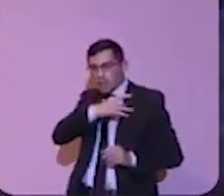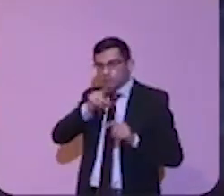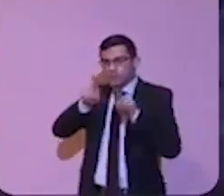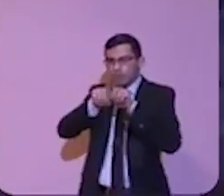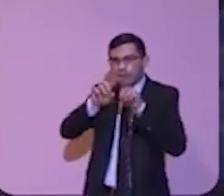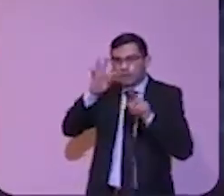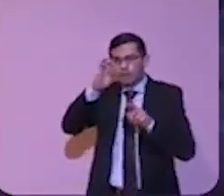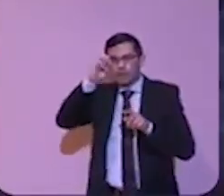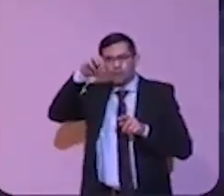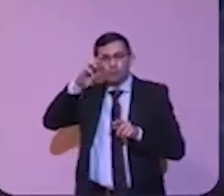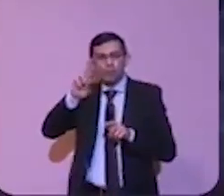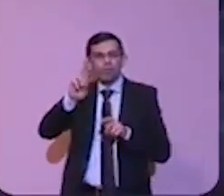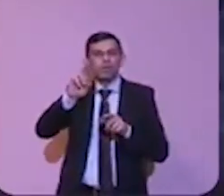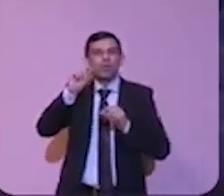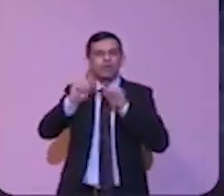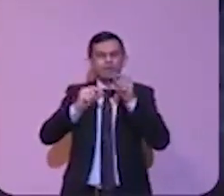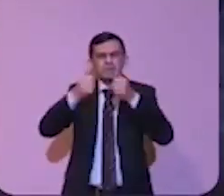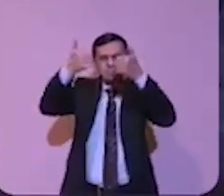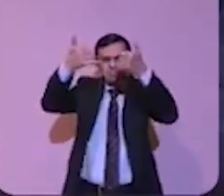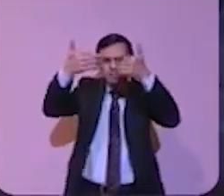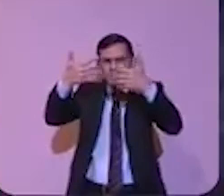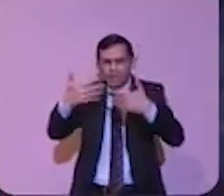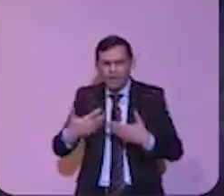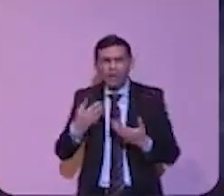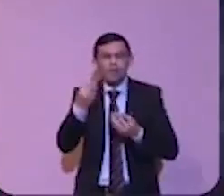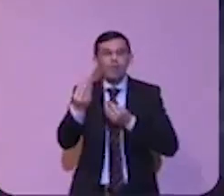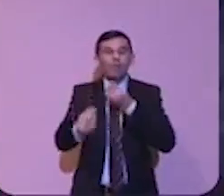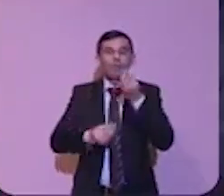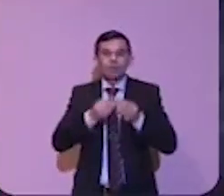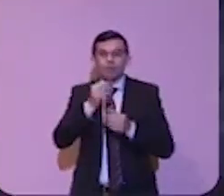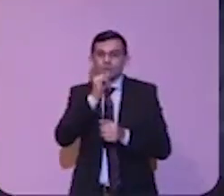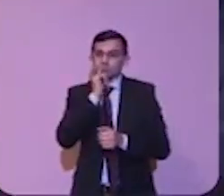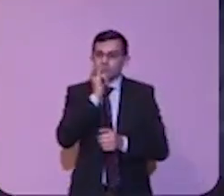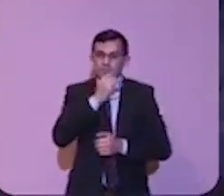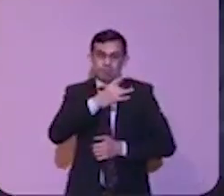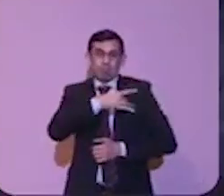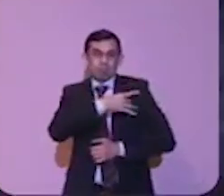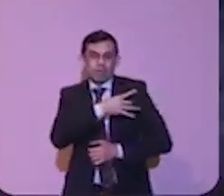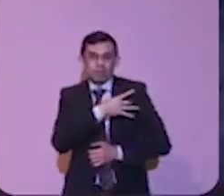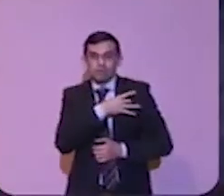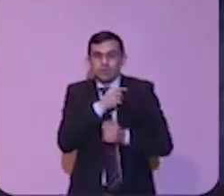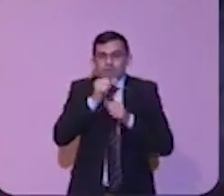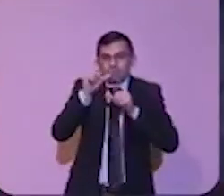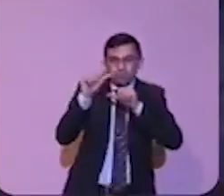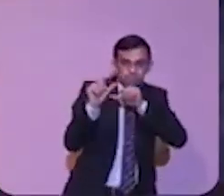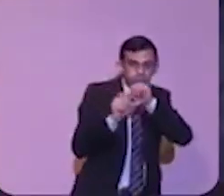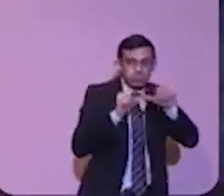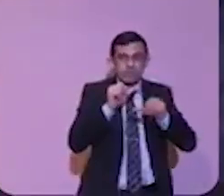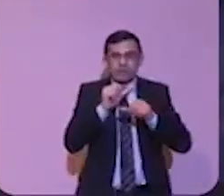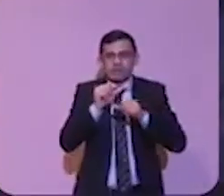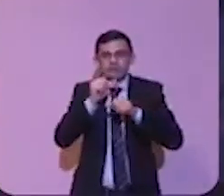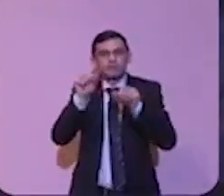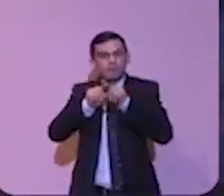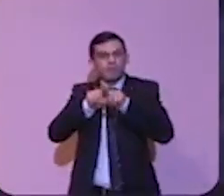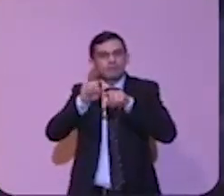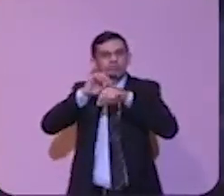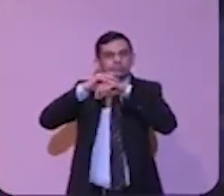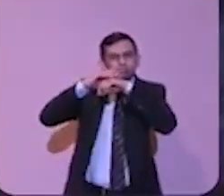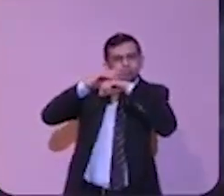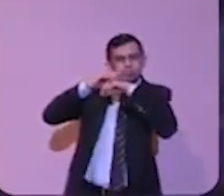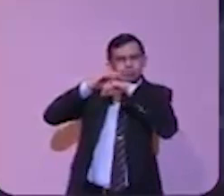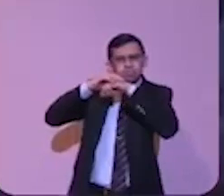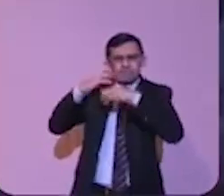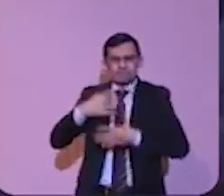também apresentar o aspecto patológico, né? Aquele medo que se transforma em várias doenças